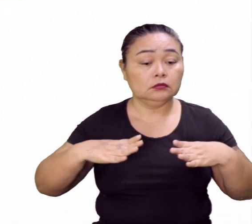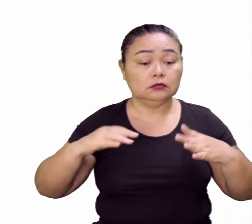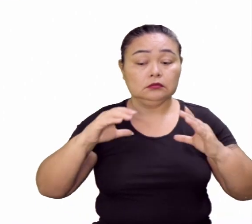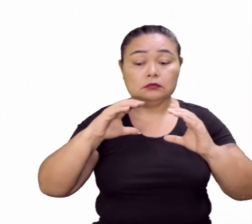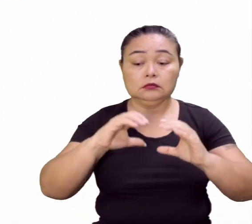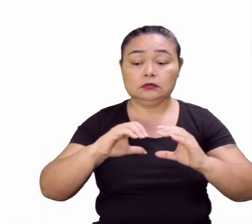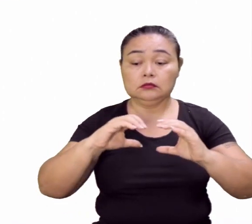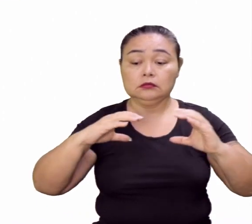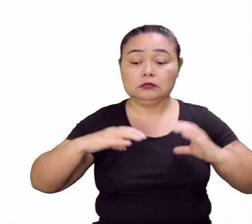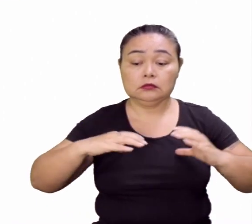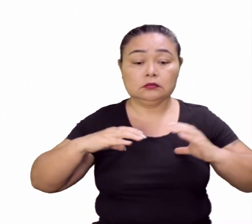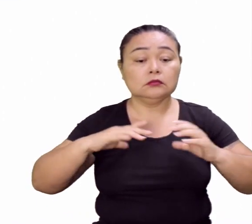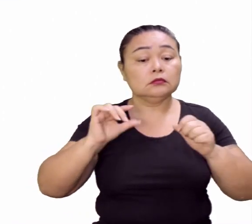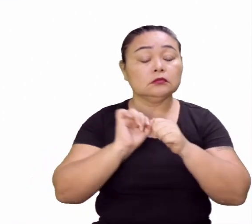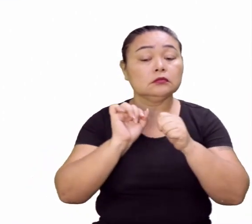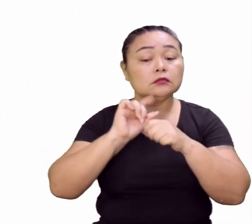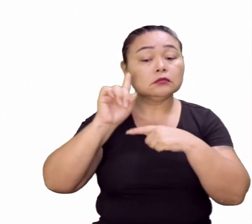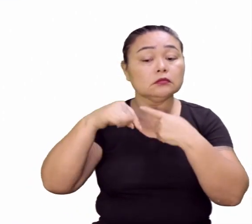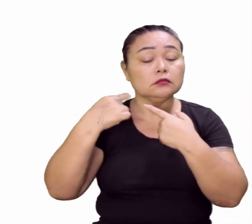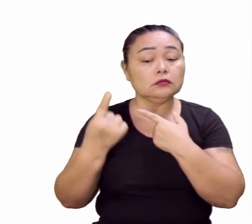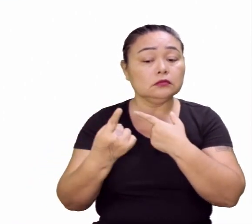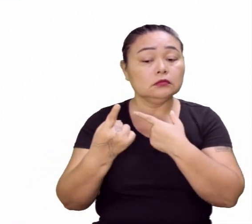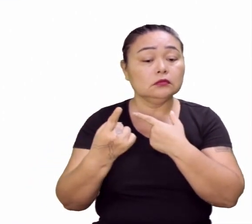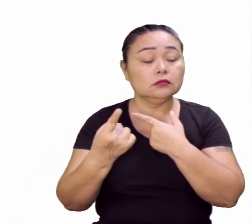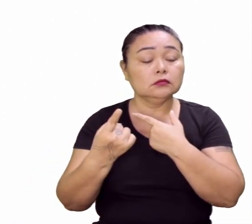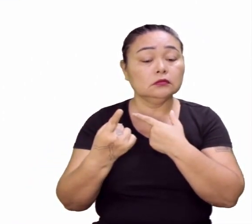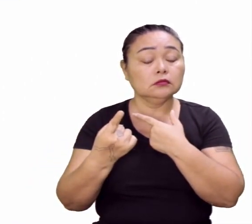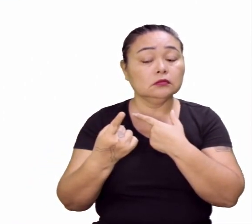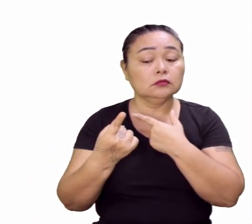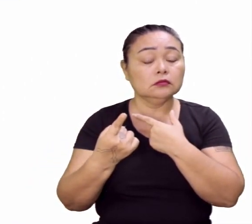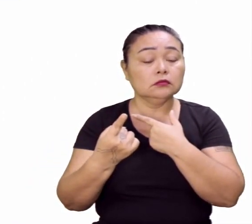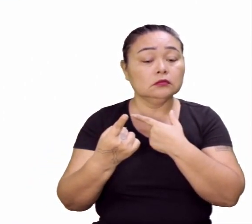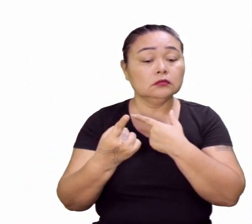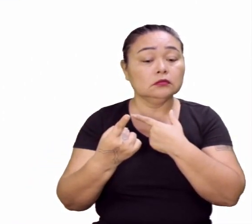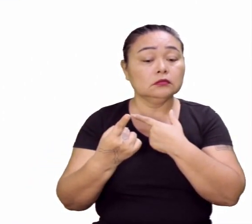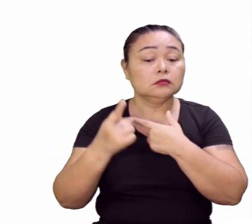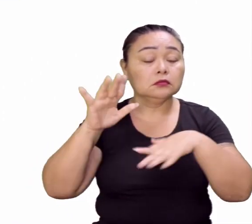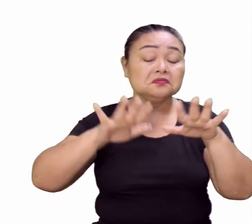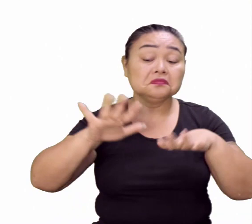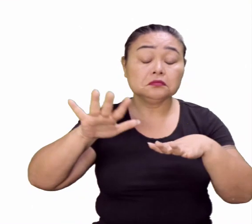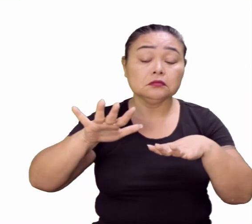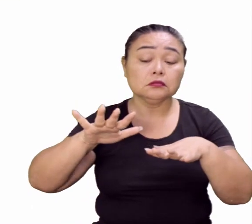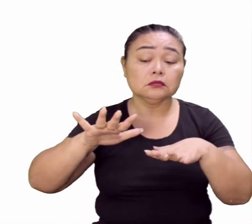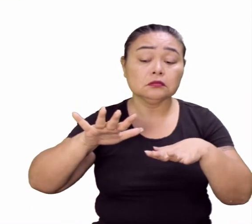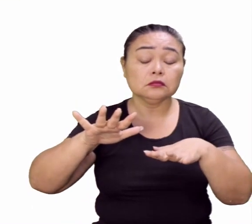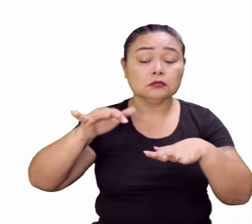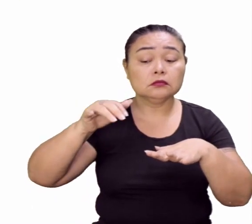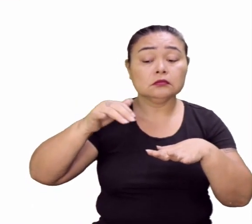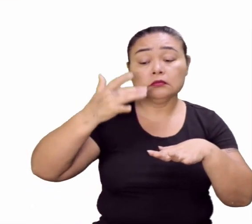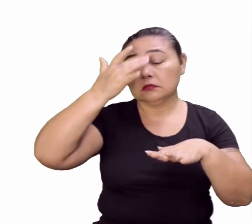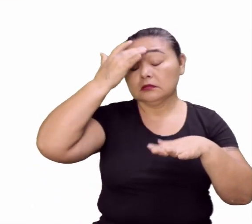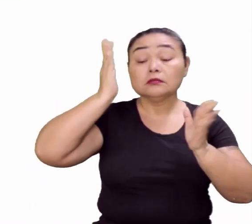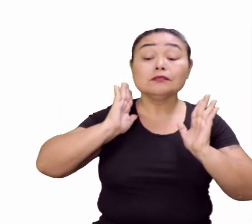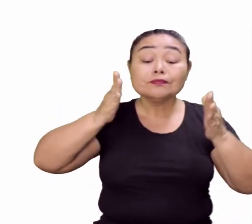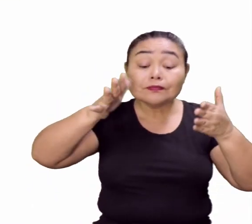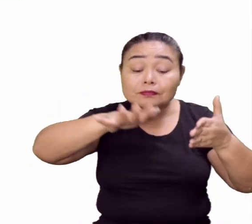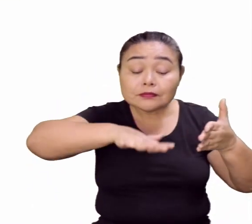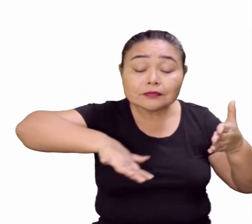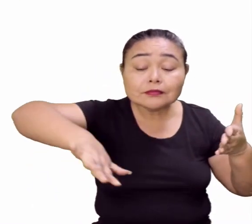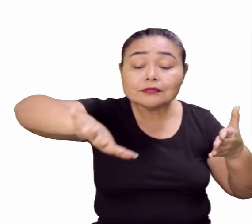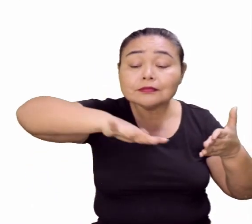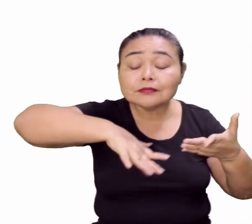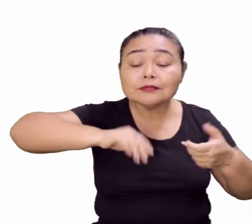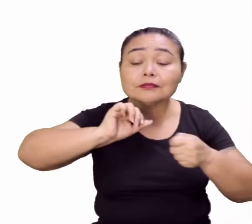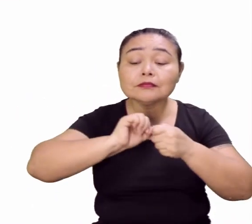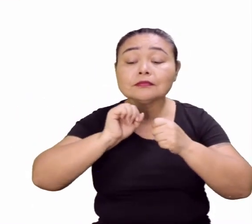com a decadência do Império Romano, né? Então, elas eram praticamente uma concentração de religiosos. Exatamente. Ali